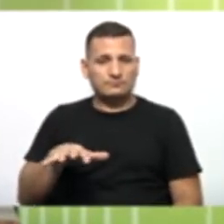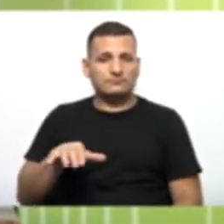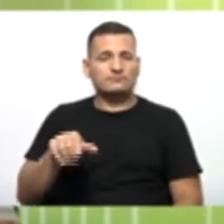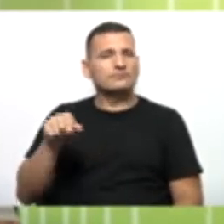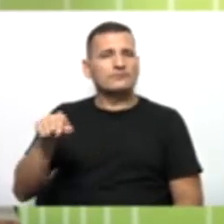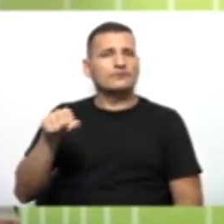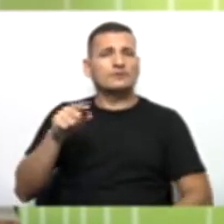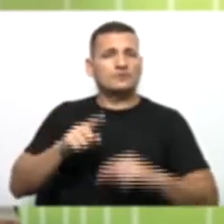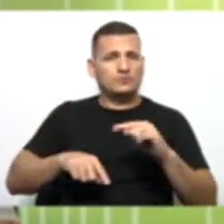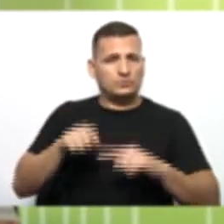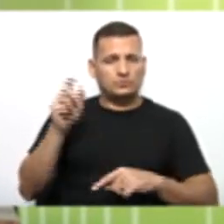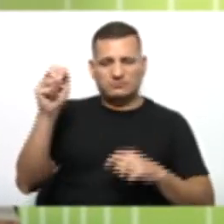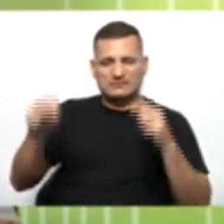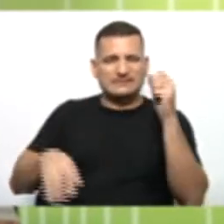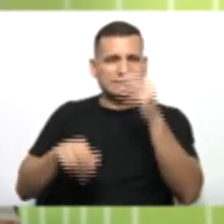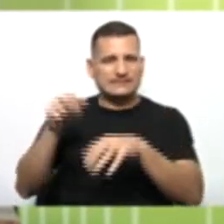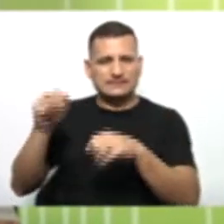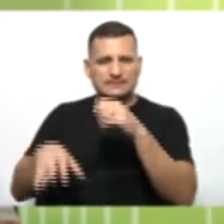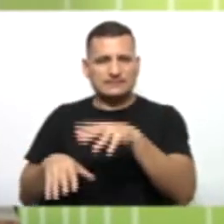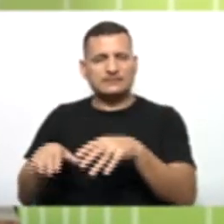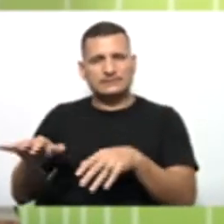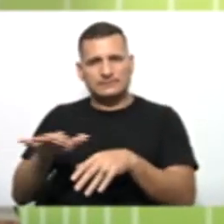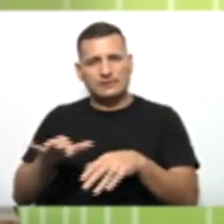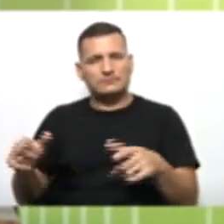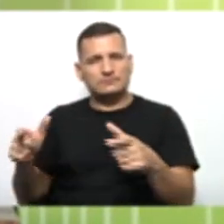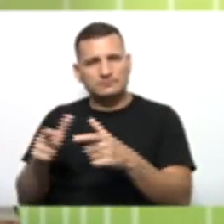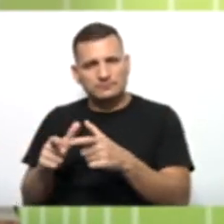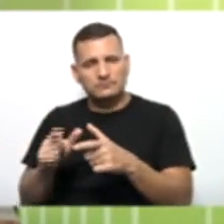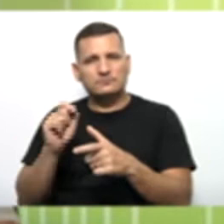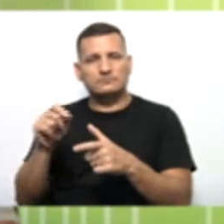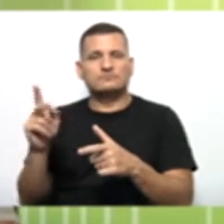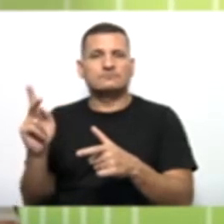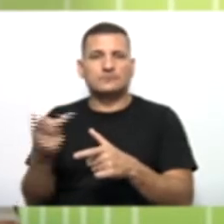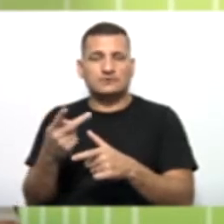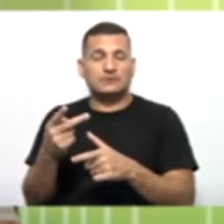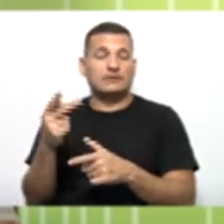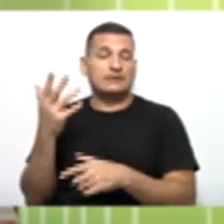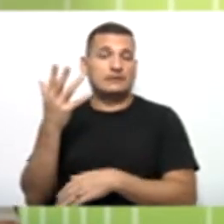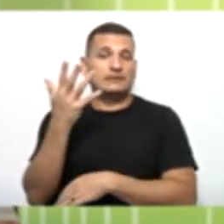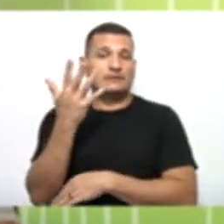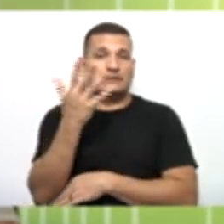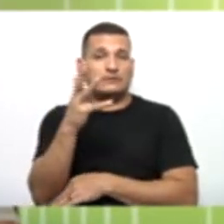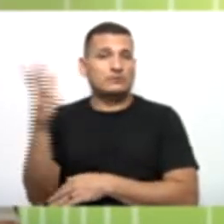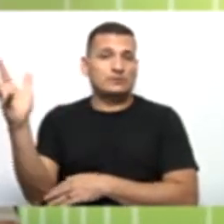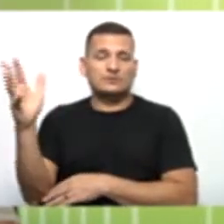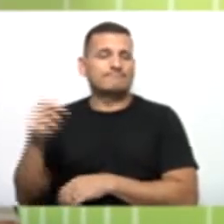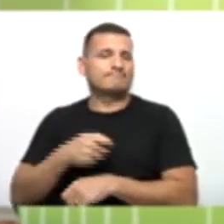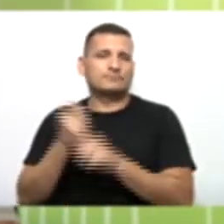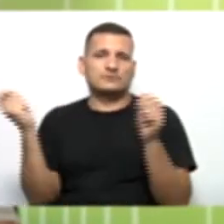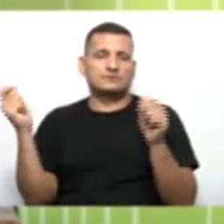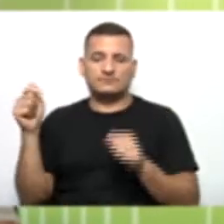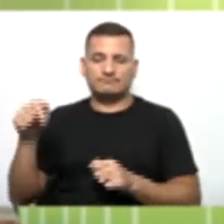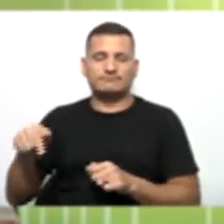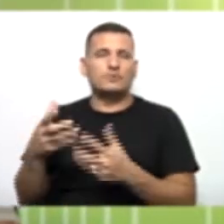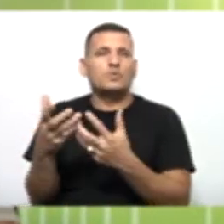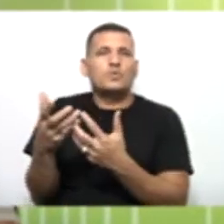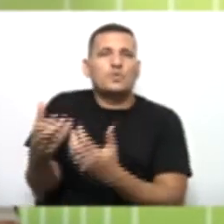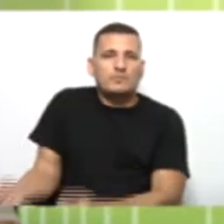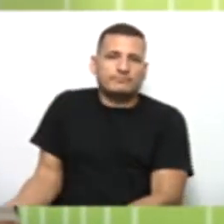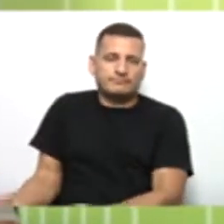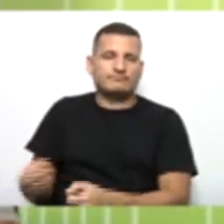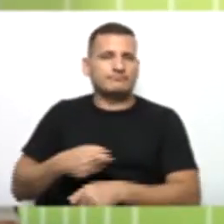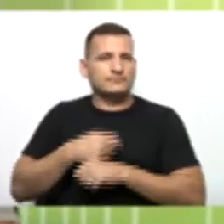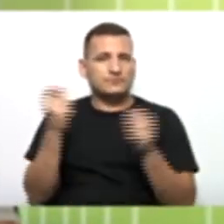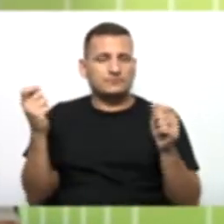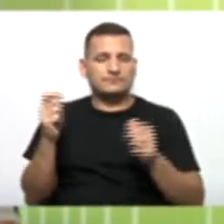são lançados, esses dejetos são lançados em um espaço muito pequeno, a natureza não tem capacidade de absorver eles. Se